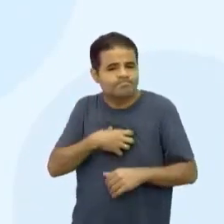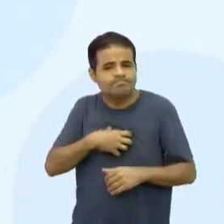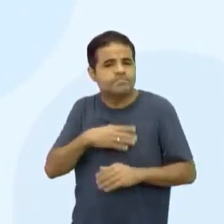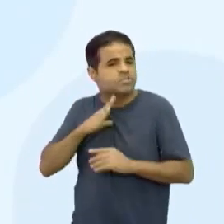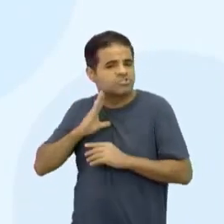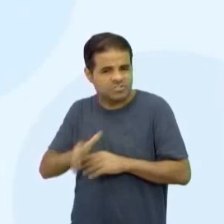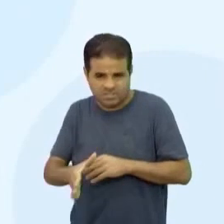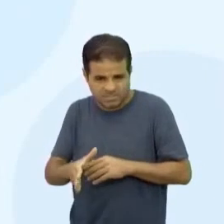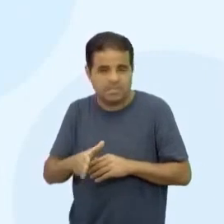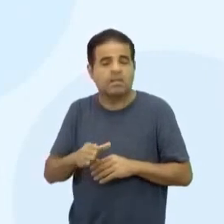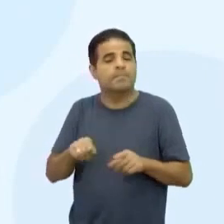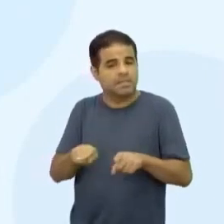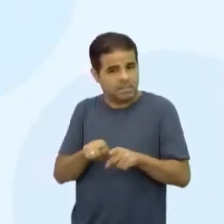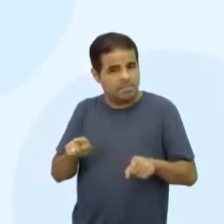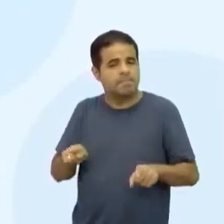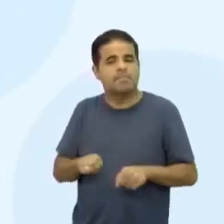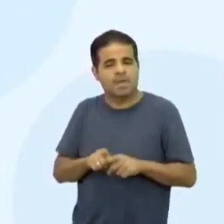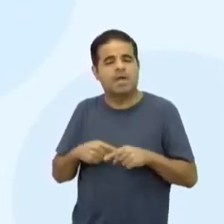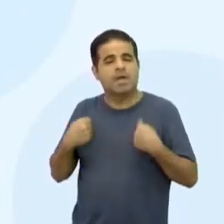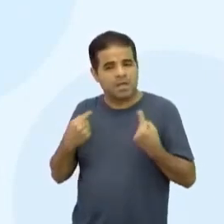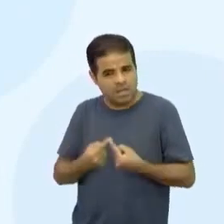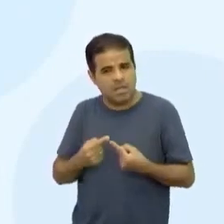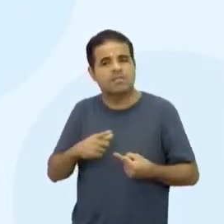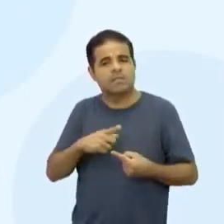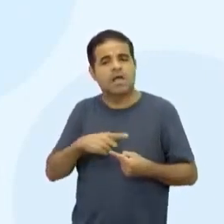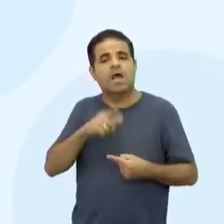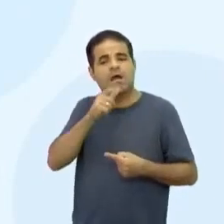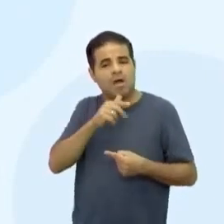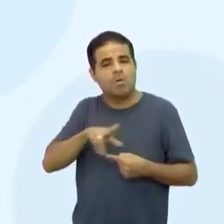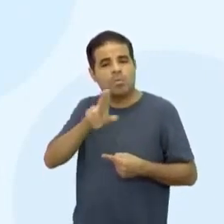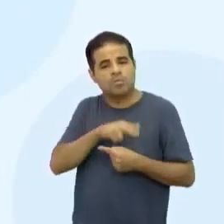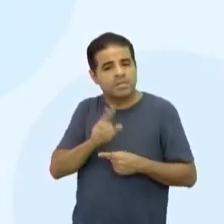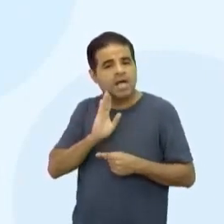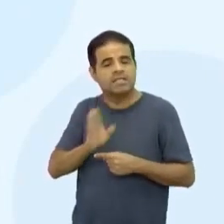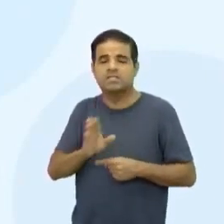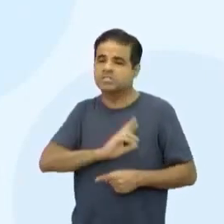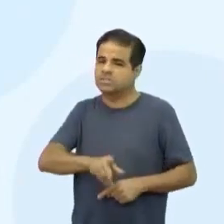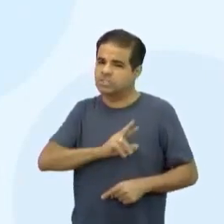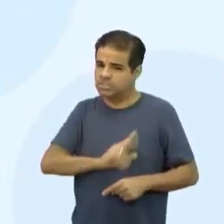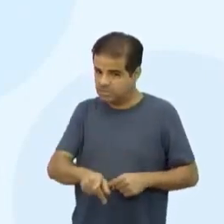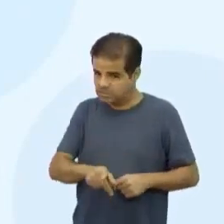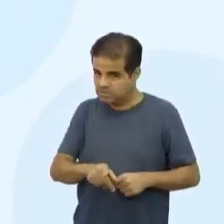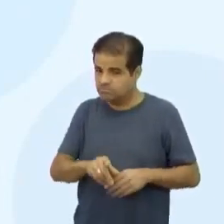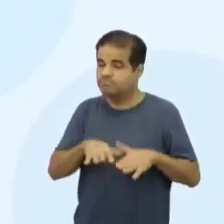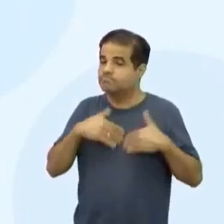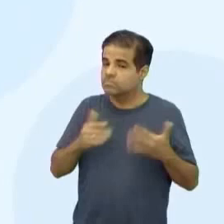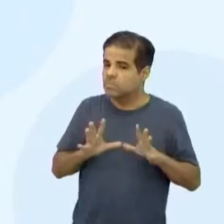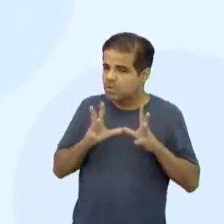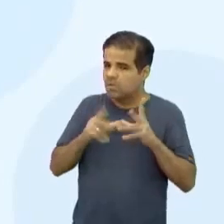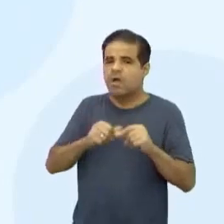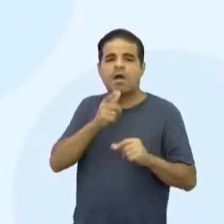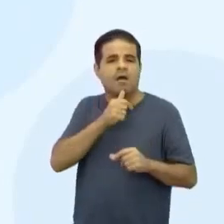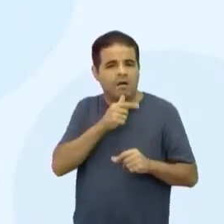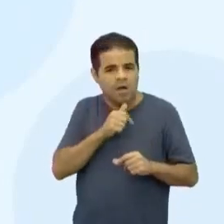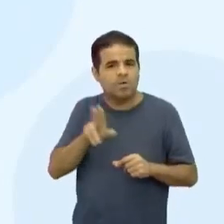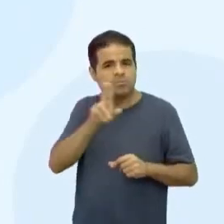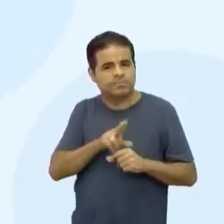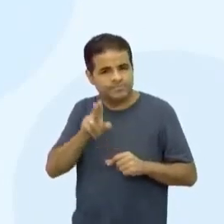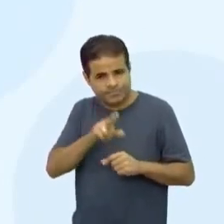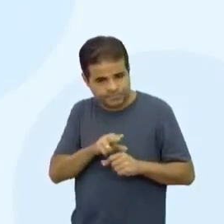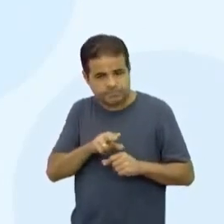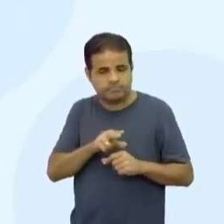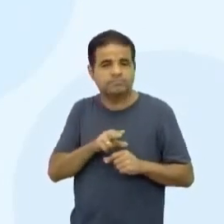maneira direta, mas contamos também a água usada de maneira indireta, ou seja, toda a água usada...